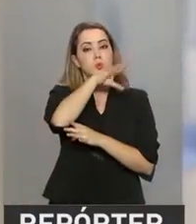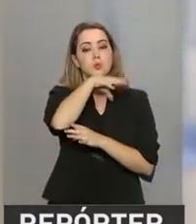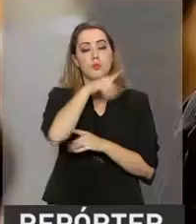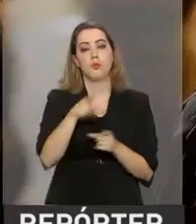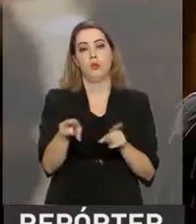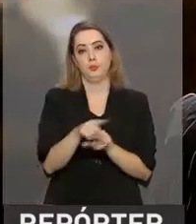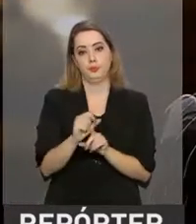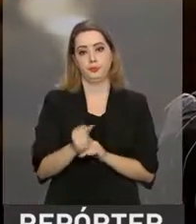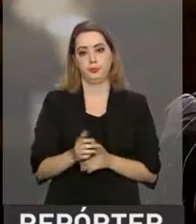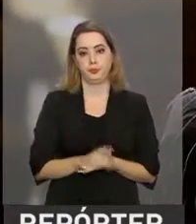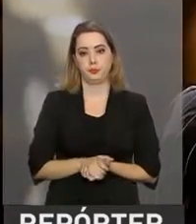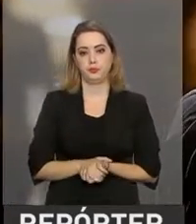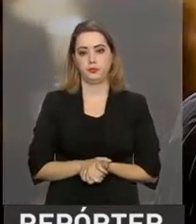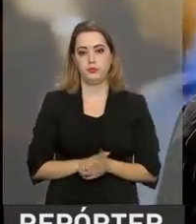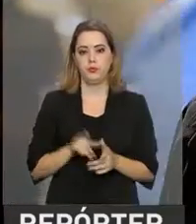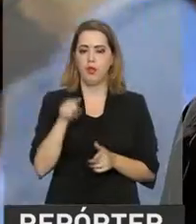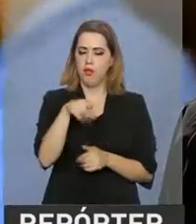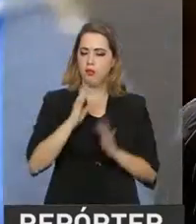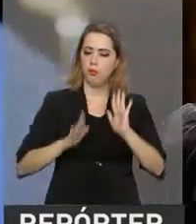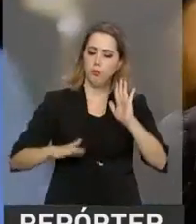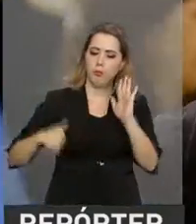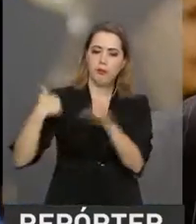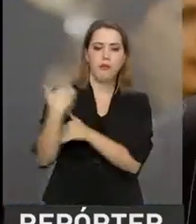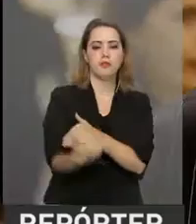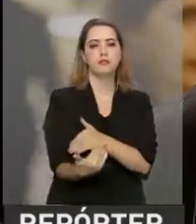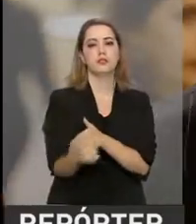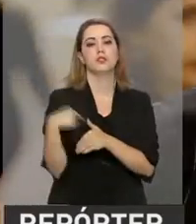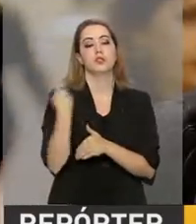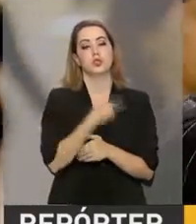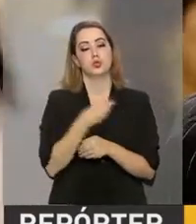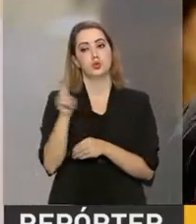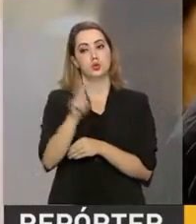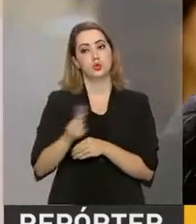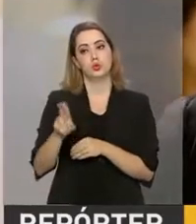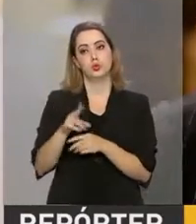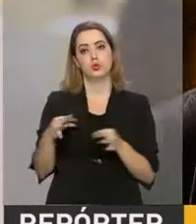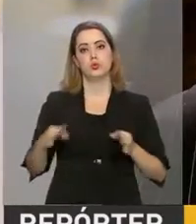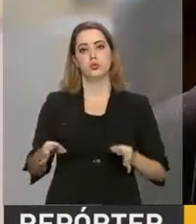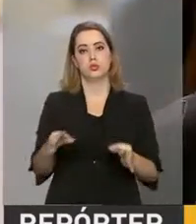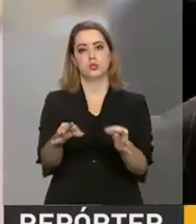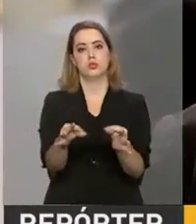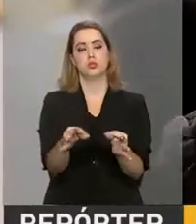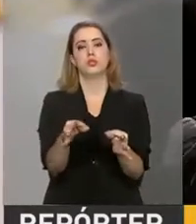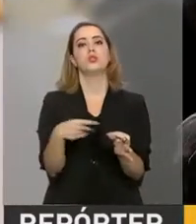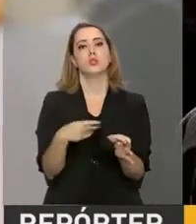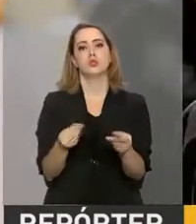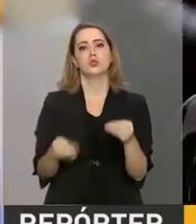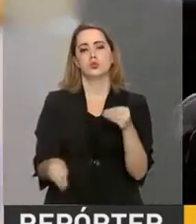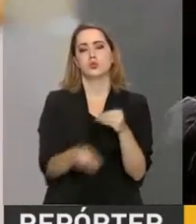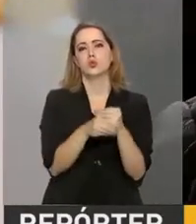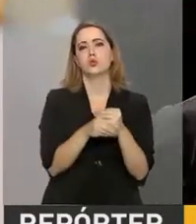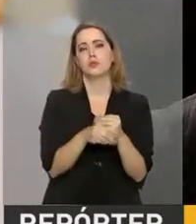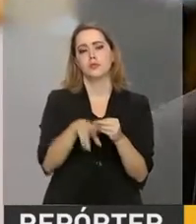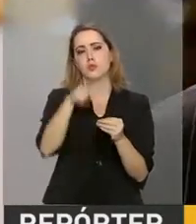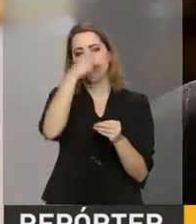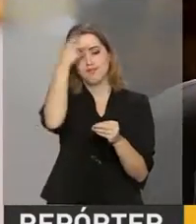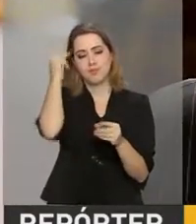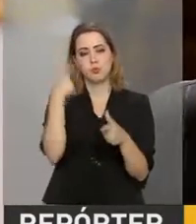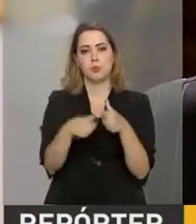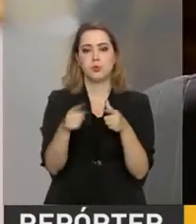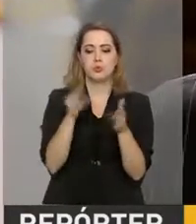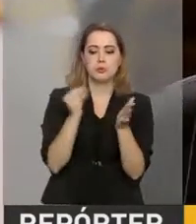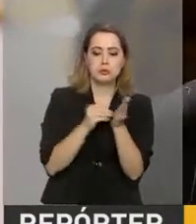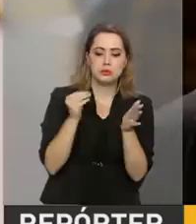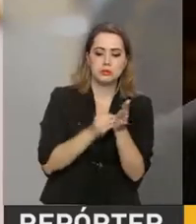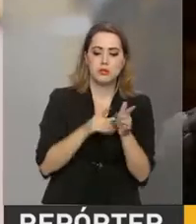costeira esse é um avanço que a gente usa da tecnologia para suprir deficiências de pessoal deficiências é dia